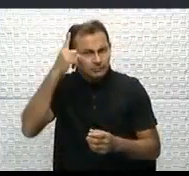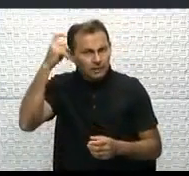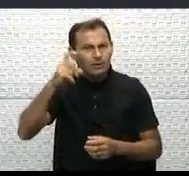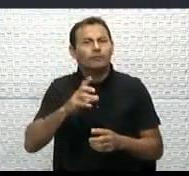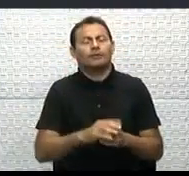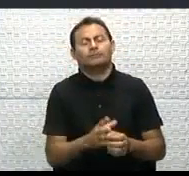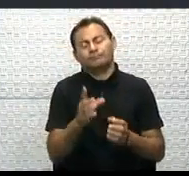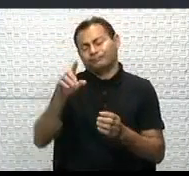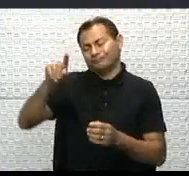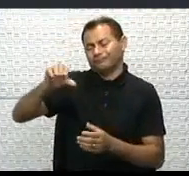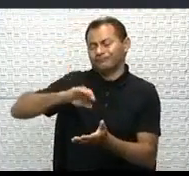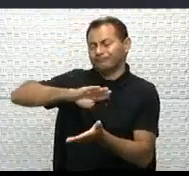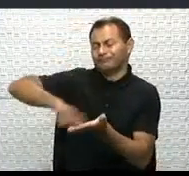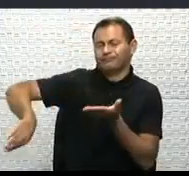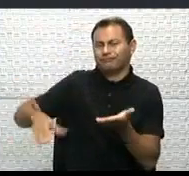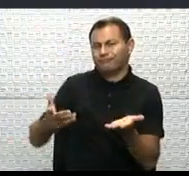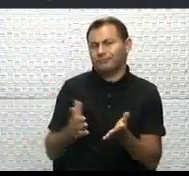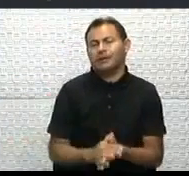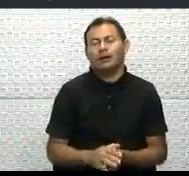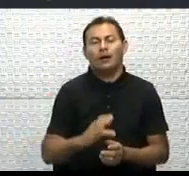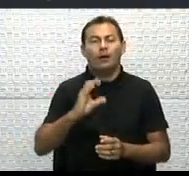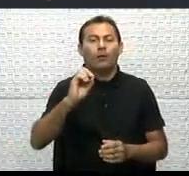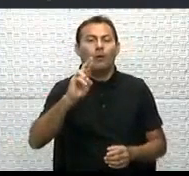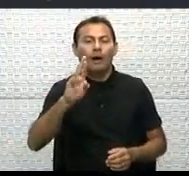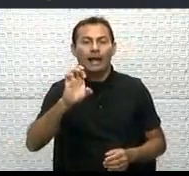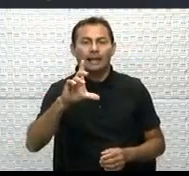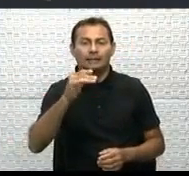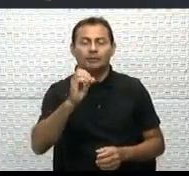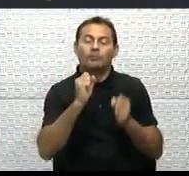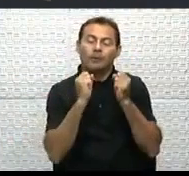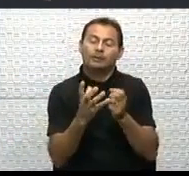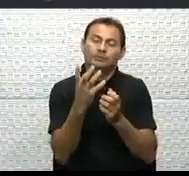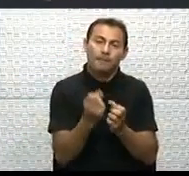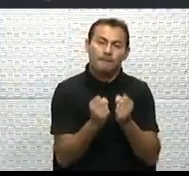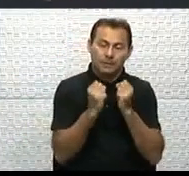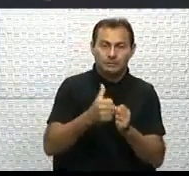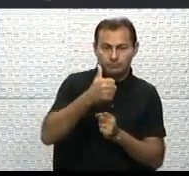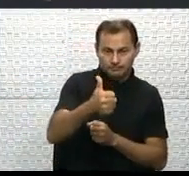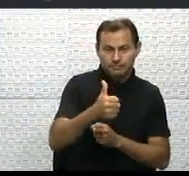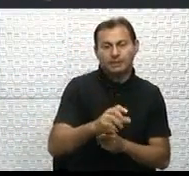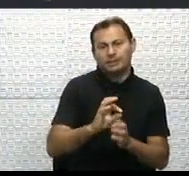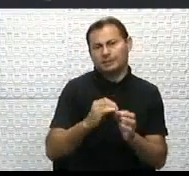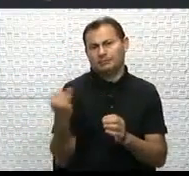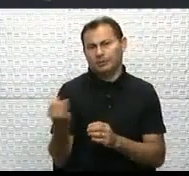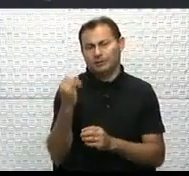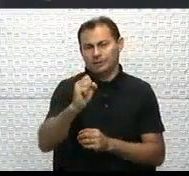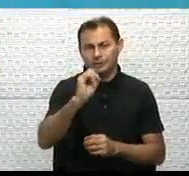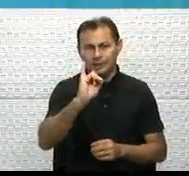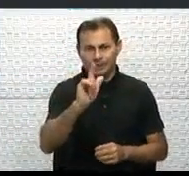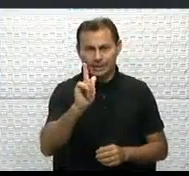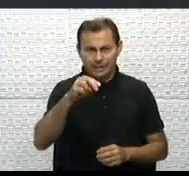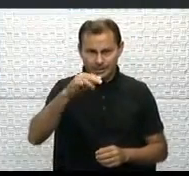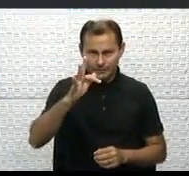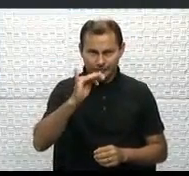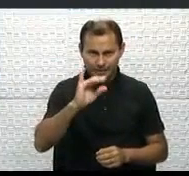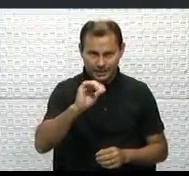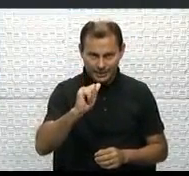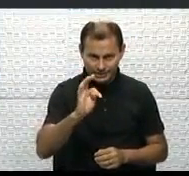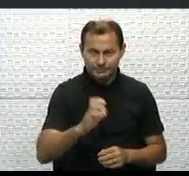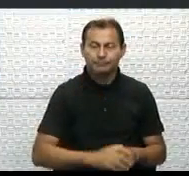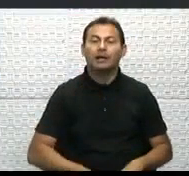foi descartada. Ou seja, a correlação pode ser considerada positivamente significante.